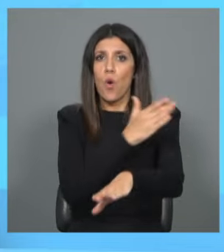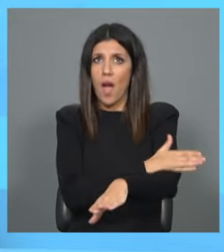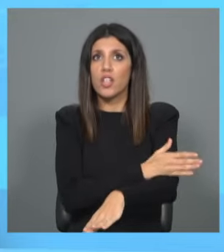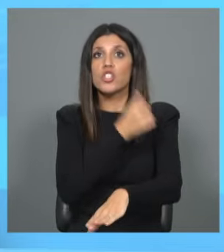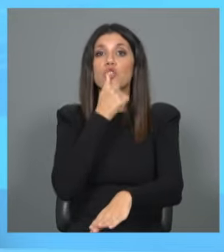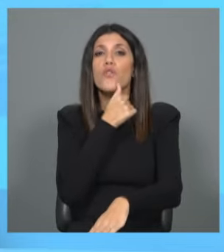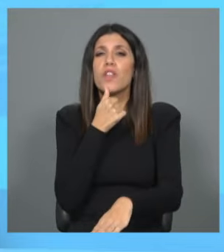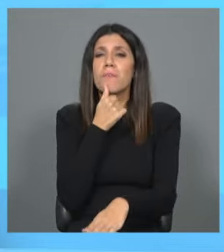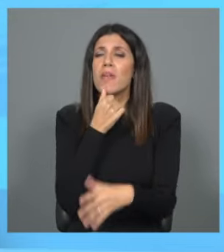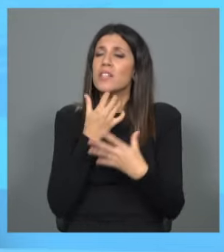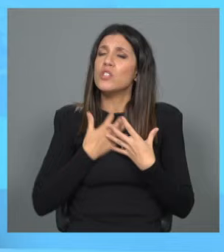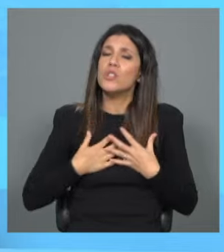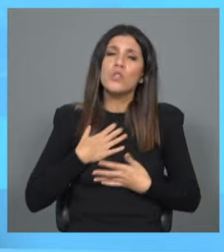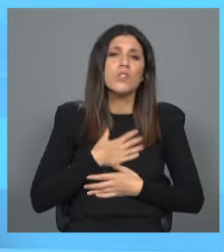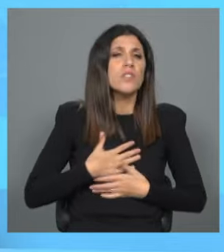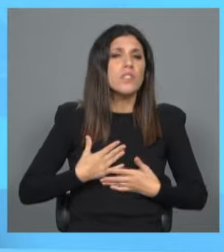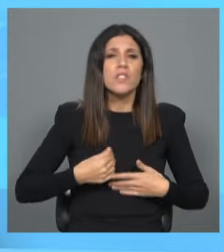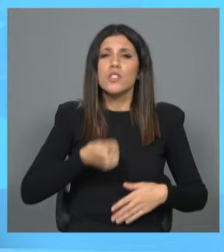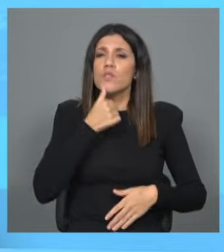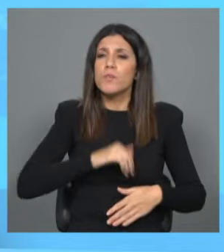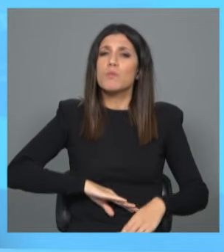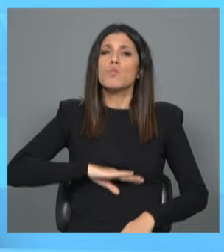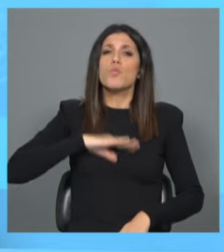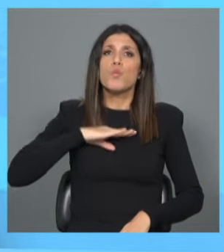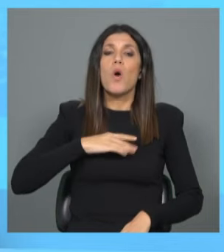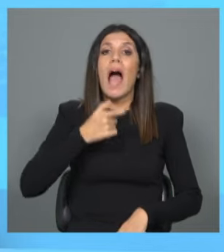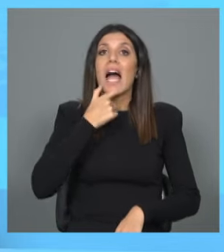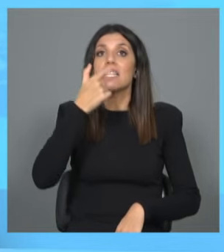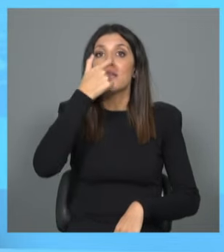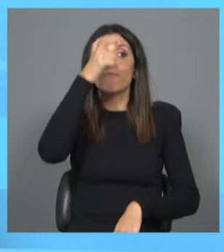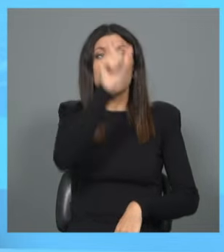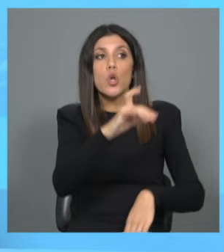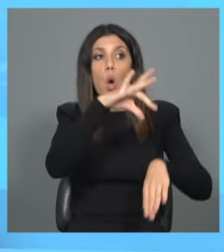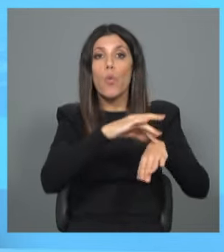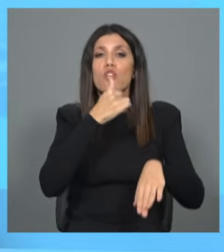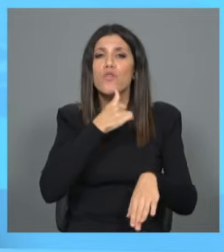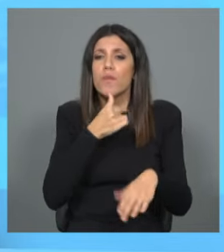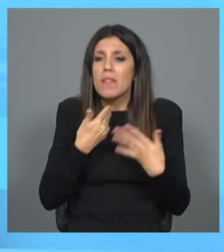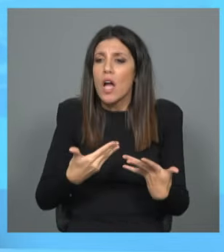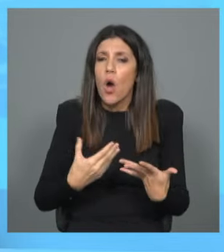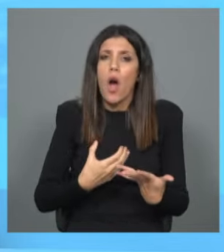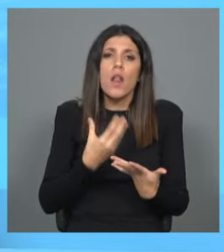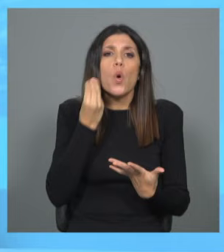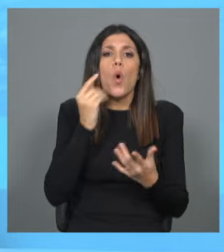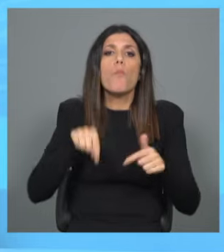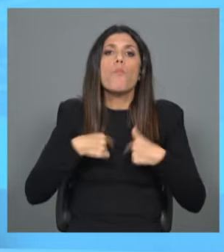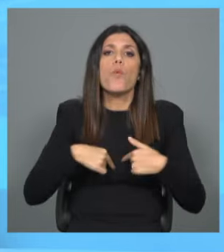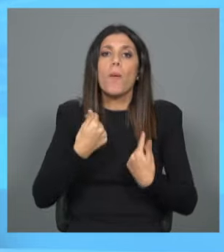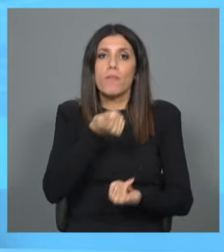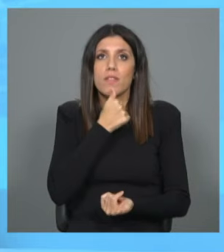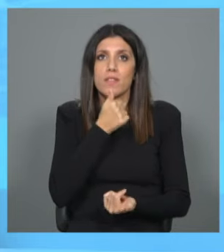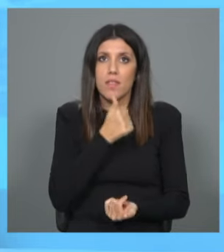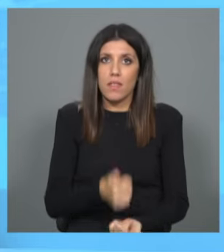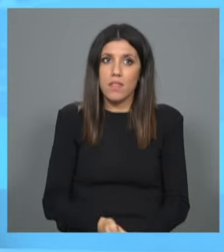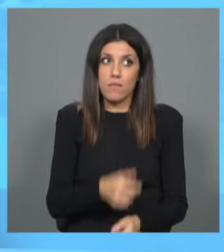extremo. No sofrimento extremo, de que forma é que é possível ter essa liberdade, exercer essa liberdade? Bem, e ela está entregue, de facto,